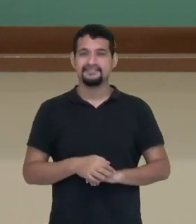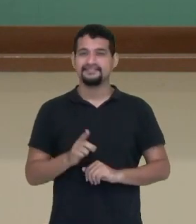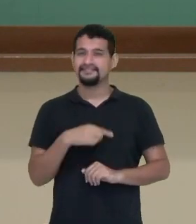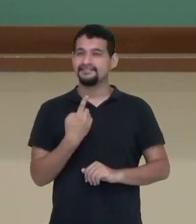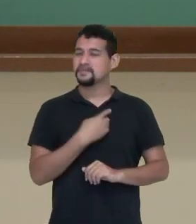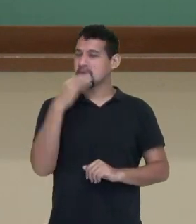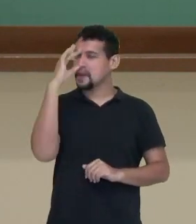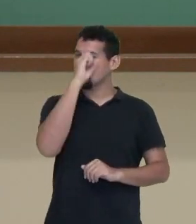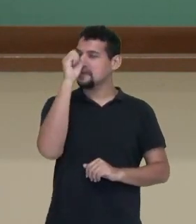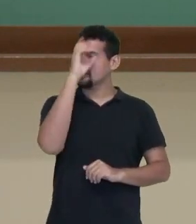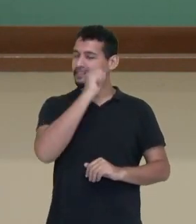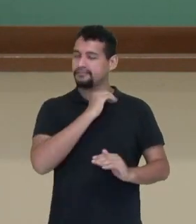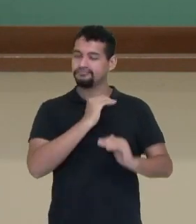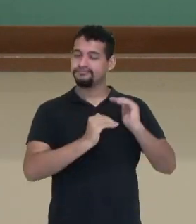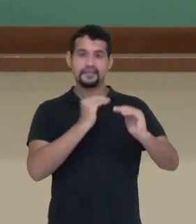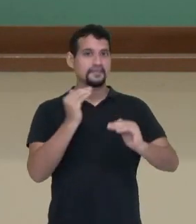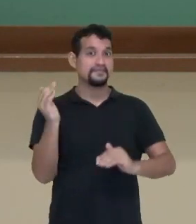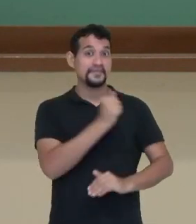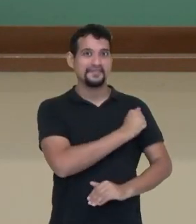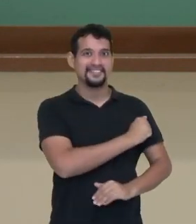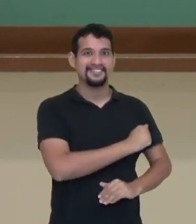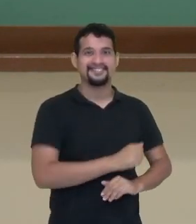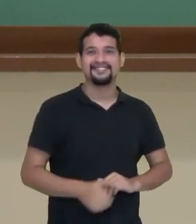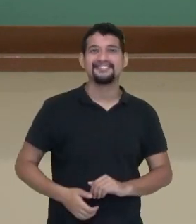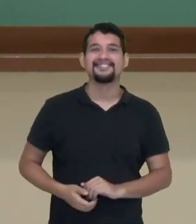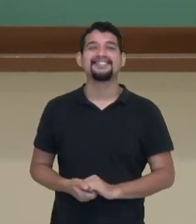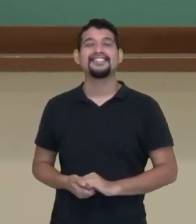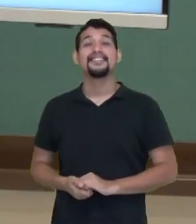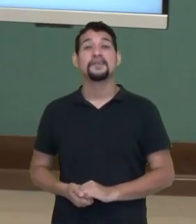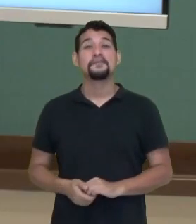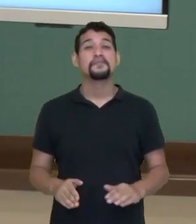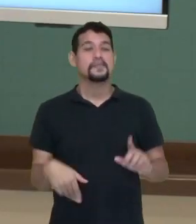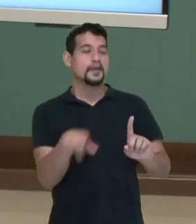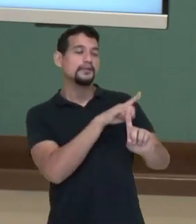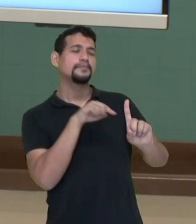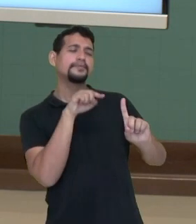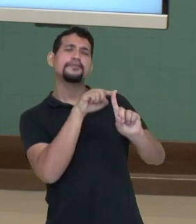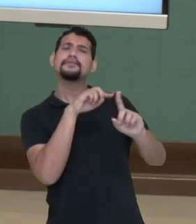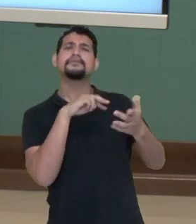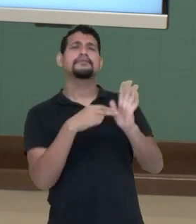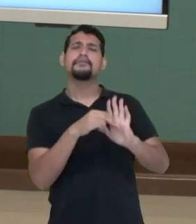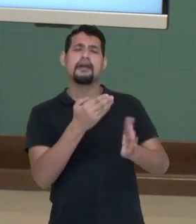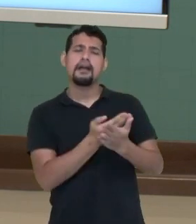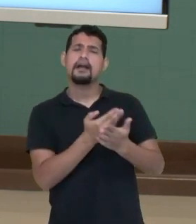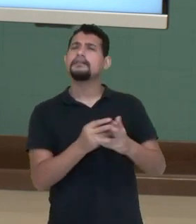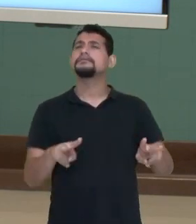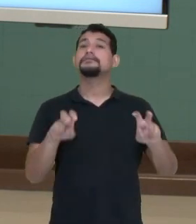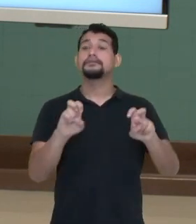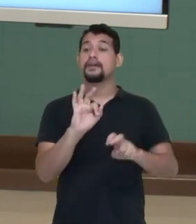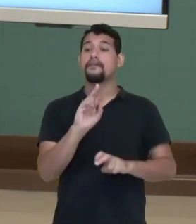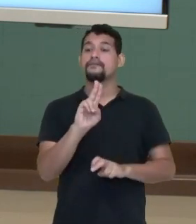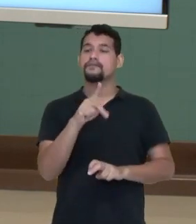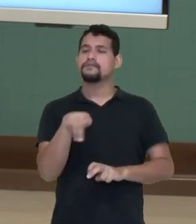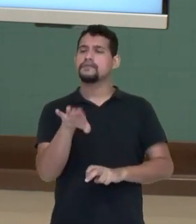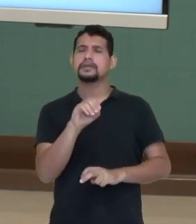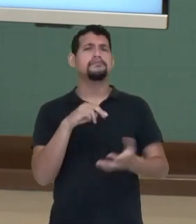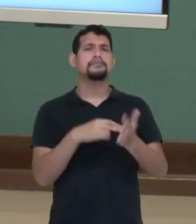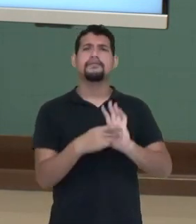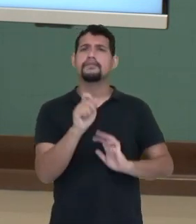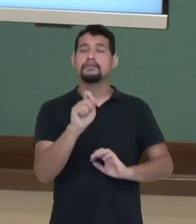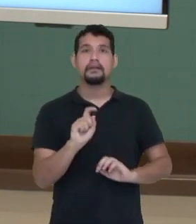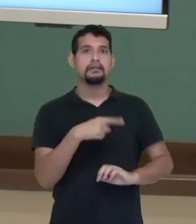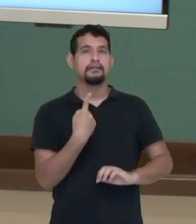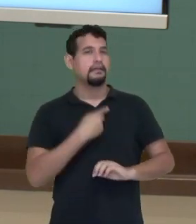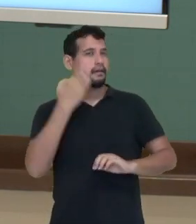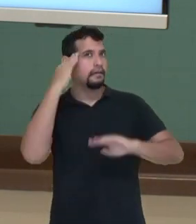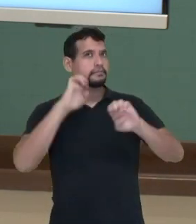aprender mais um pouquinho. Bora lá? Nossos objetivos aqui com essa aula sobre função afim.